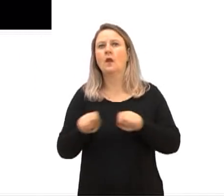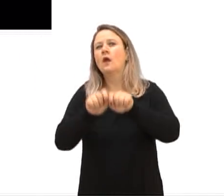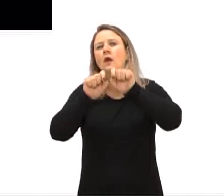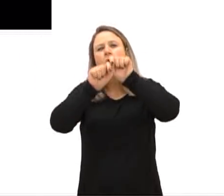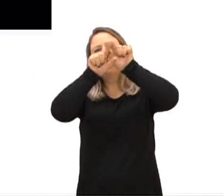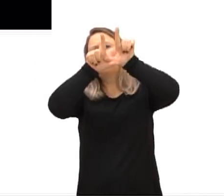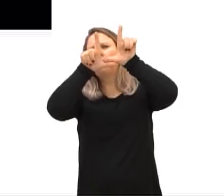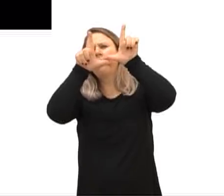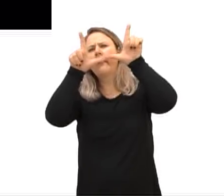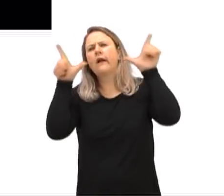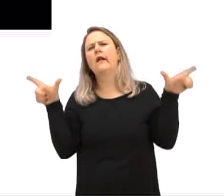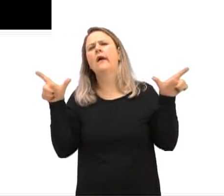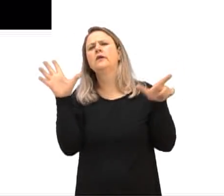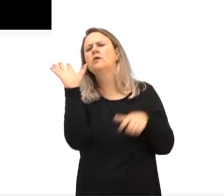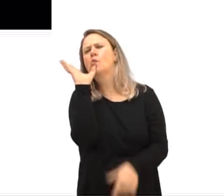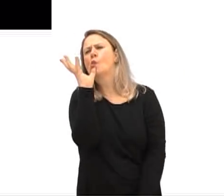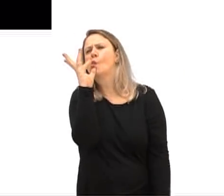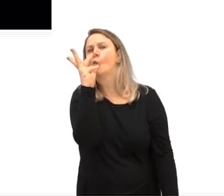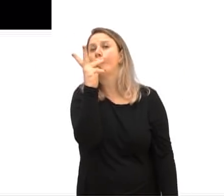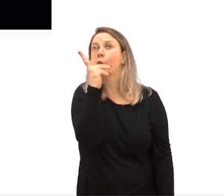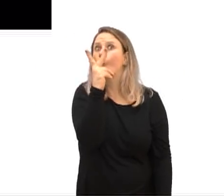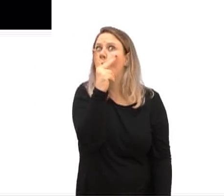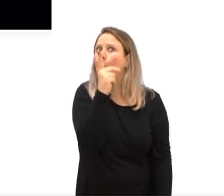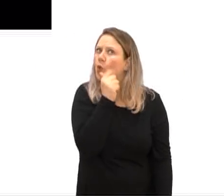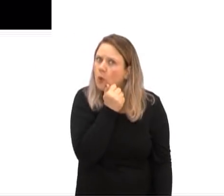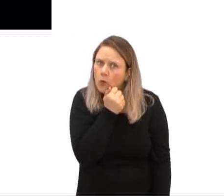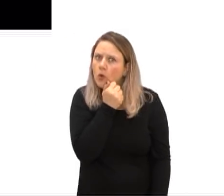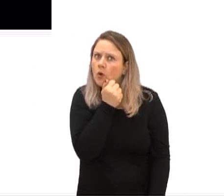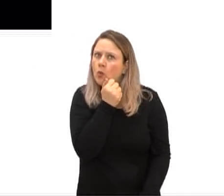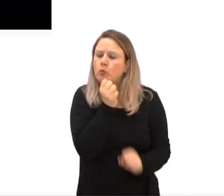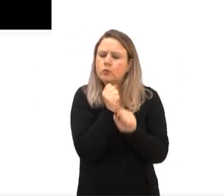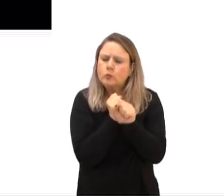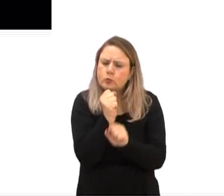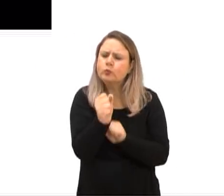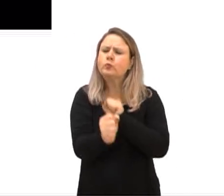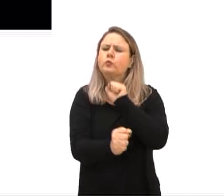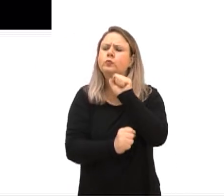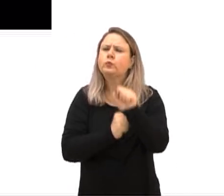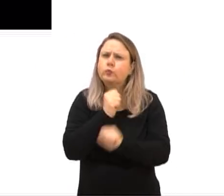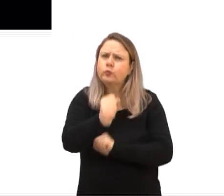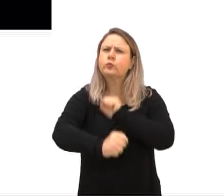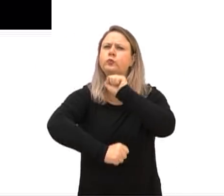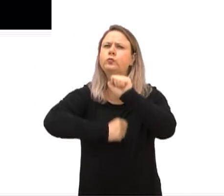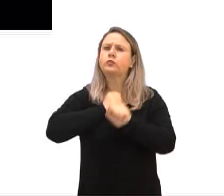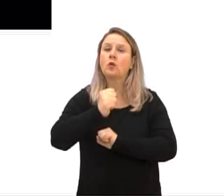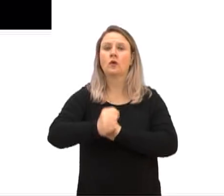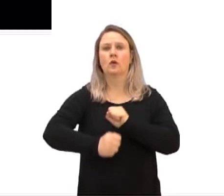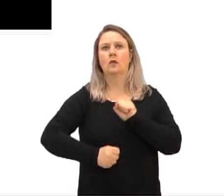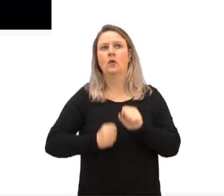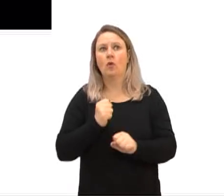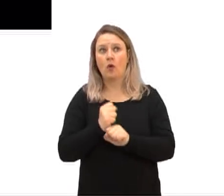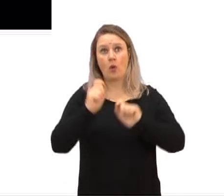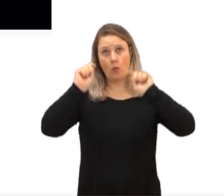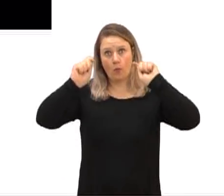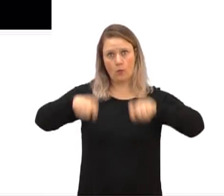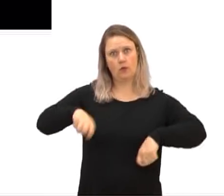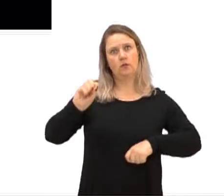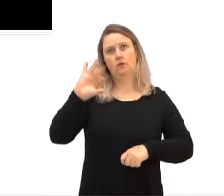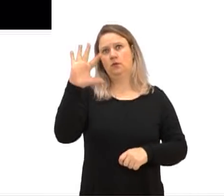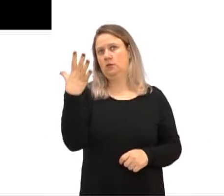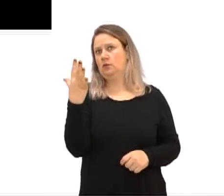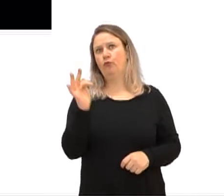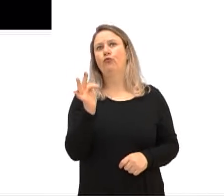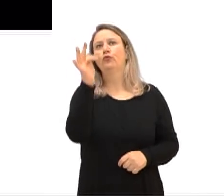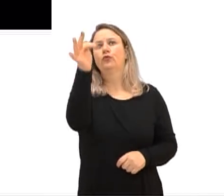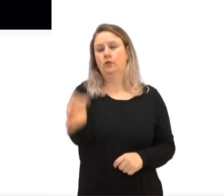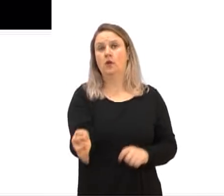isso levou milhões e milhões de anos para acontecer e os continentes foram se separando. A tendência é que um dia eles voltem a se encontrar, mas isso vai